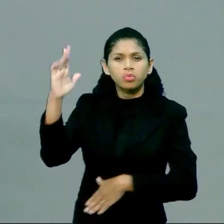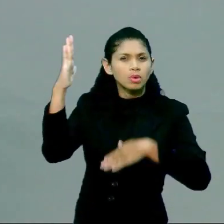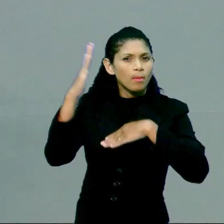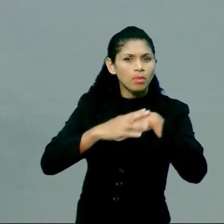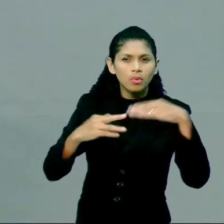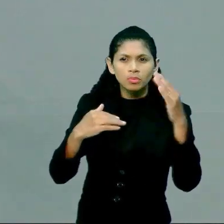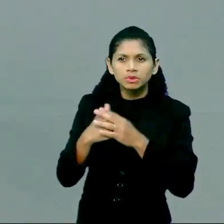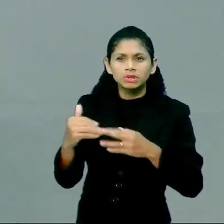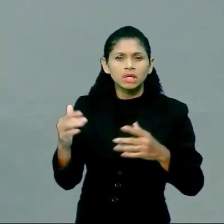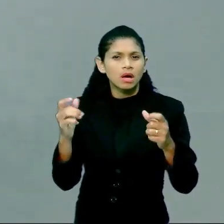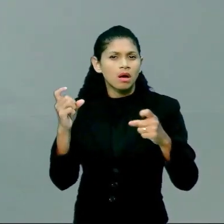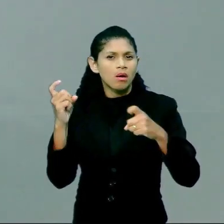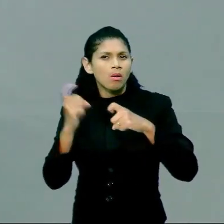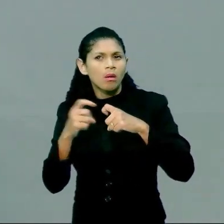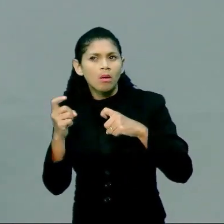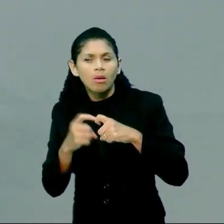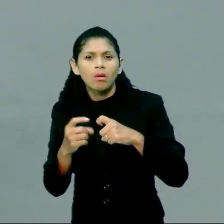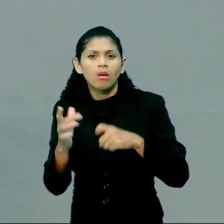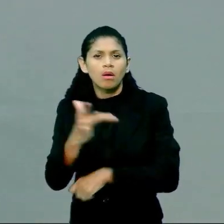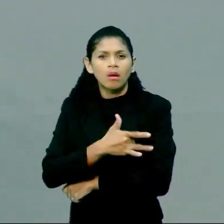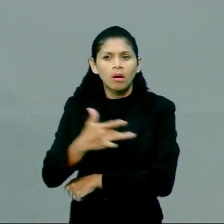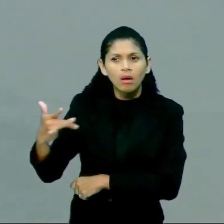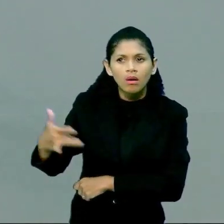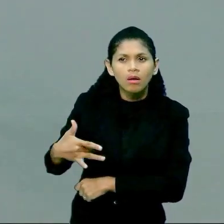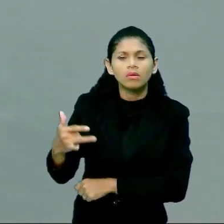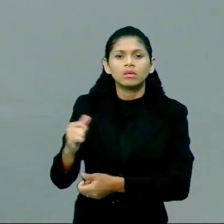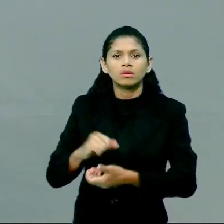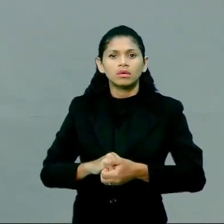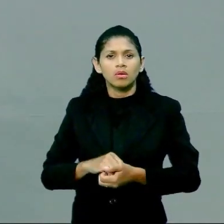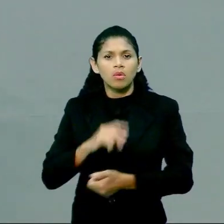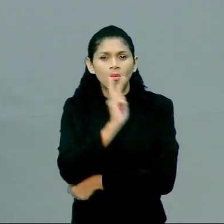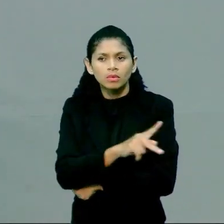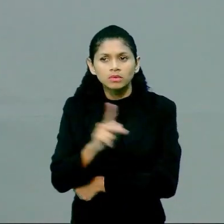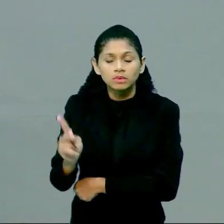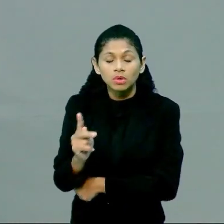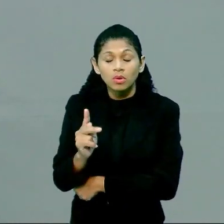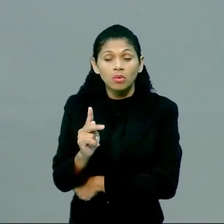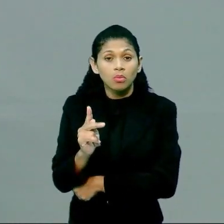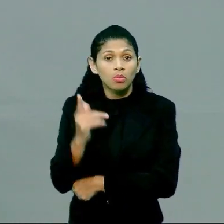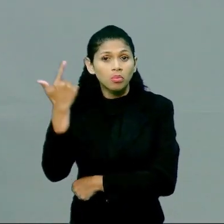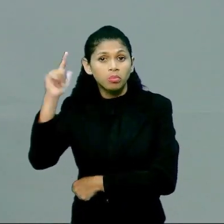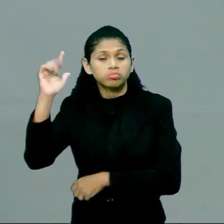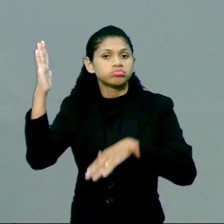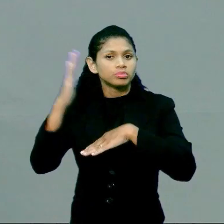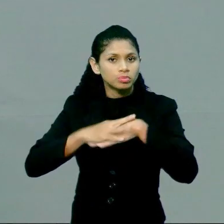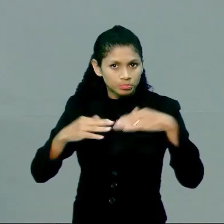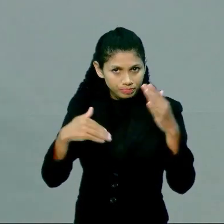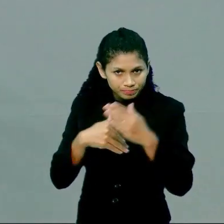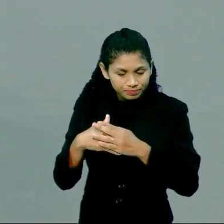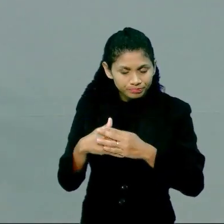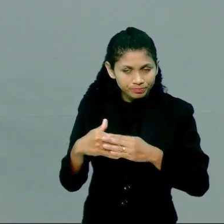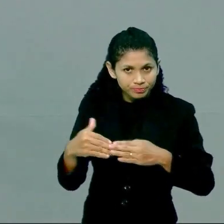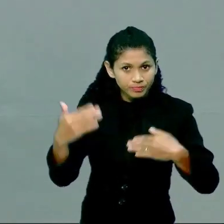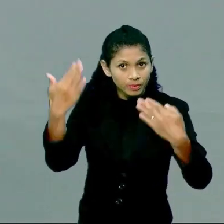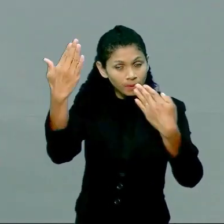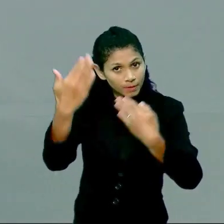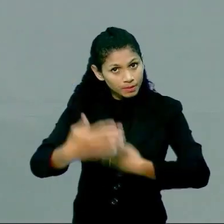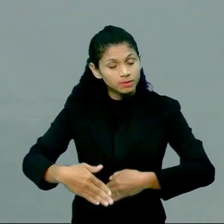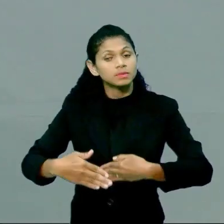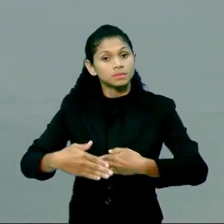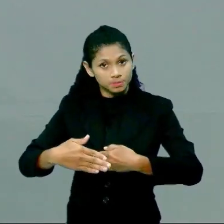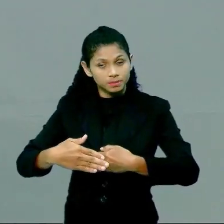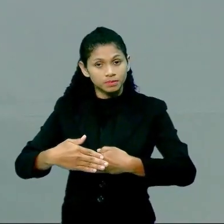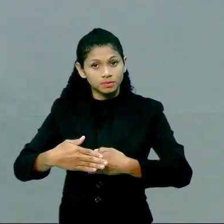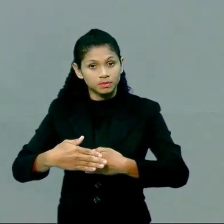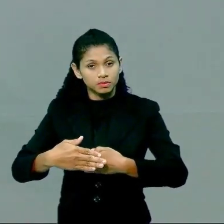saúde, que queira ser professor como eu, ou qualquer outro cargo que você vai prestar um concurso de uma banca